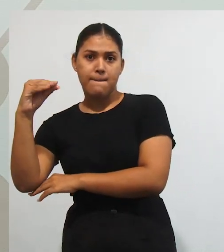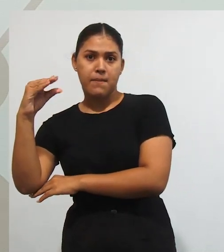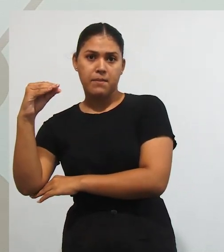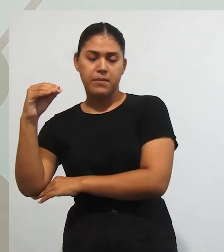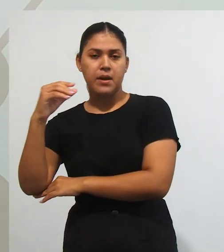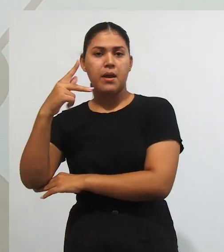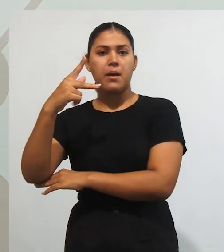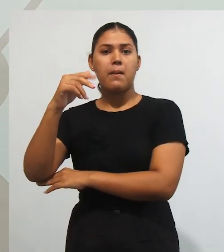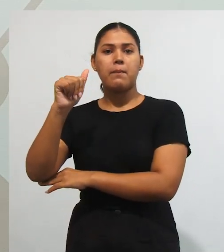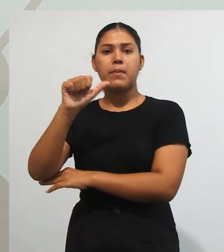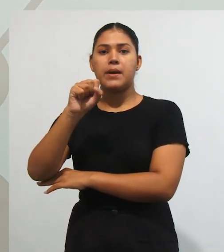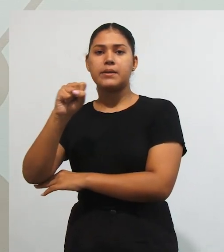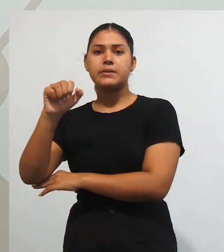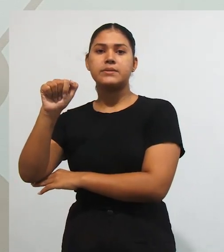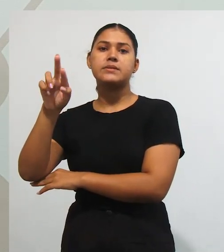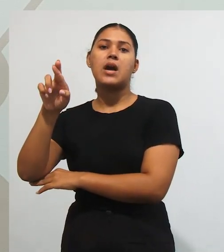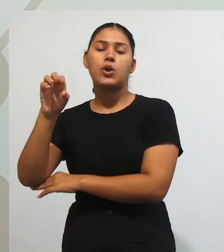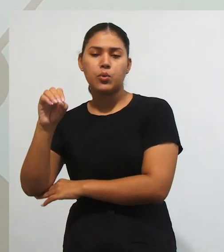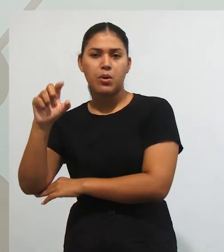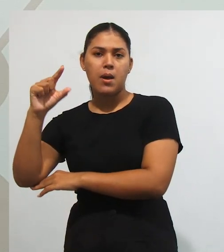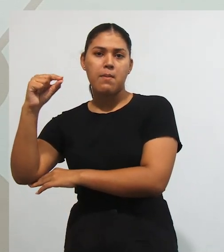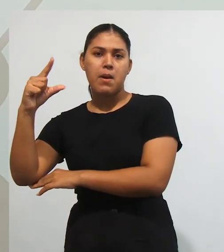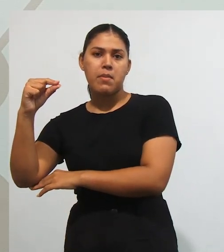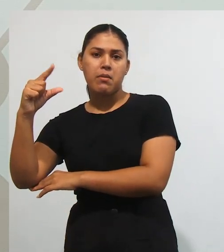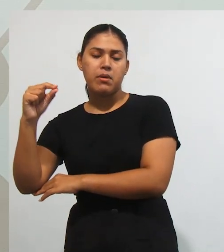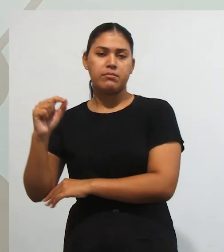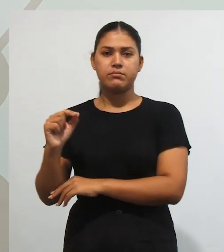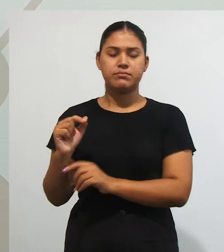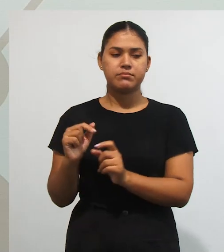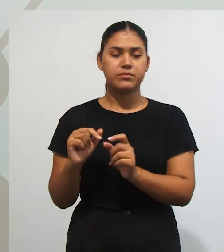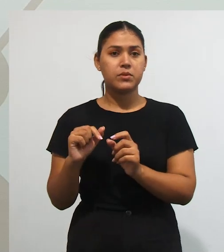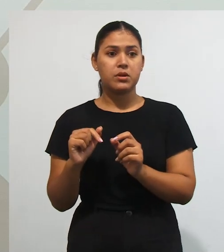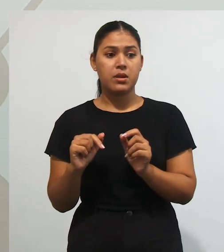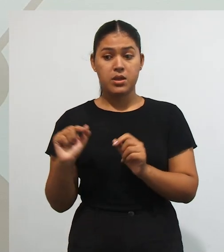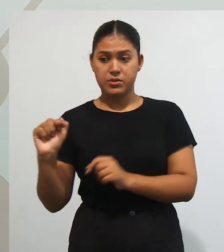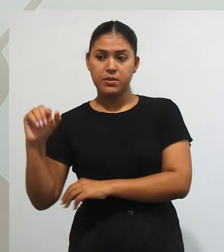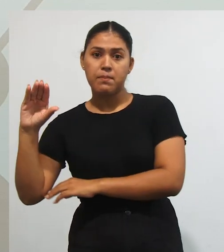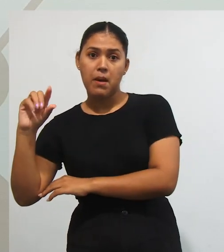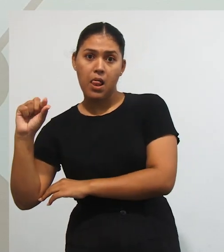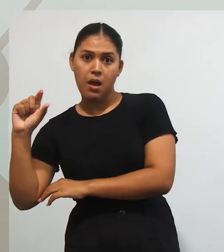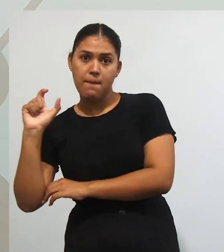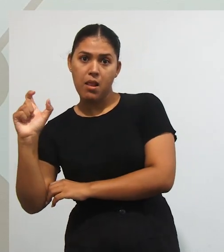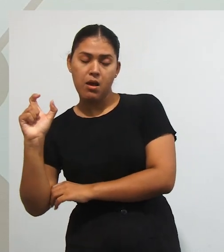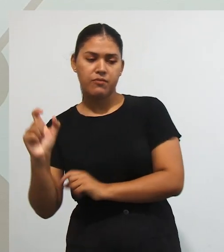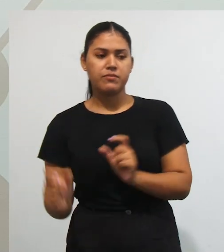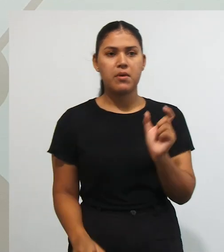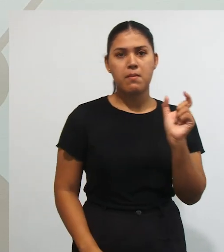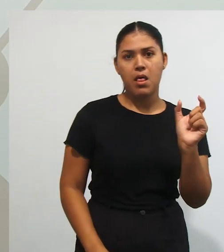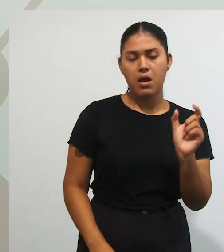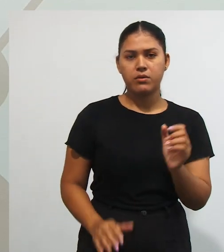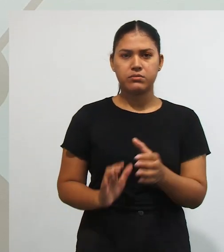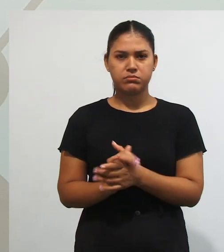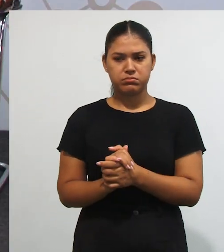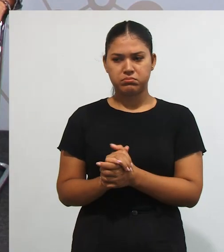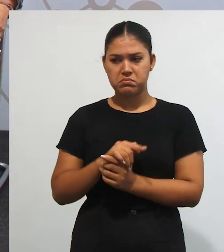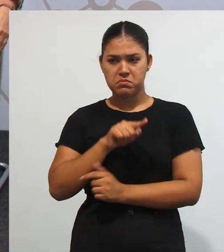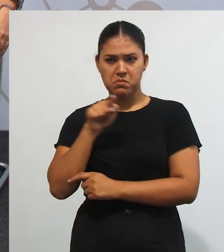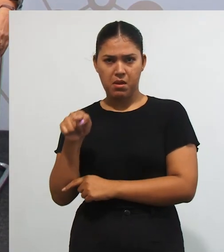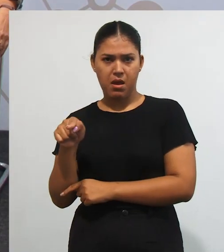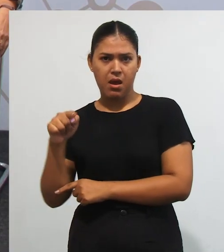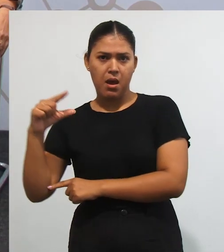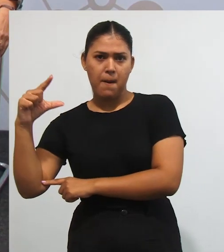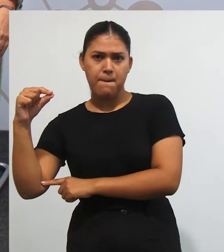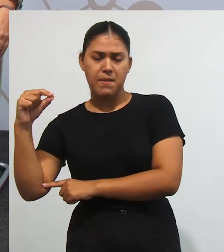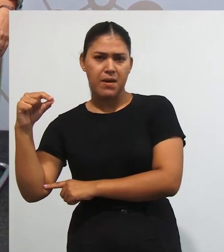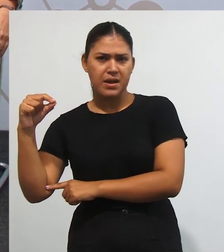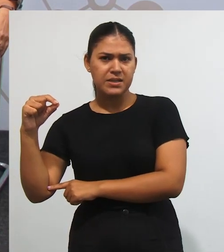que nós conhecemos como palavra inteira, palavras pelas metades. Mas, vamos lá, o papagaio